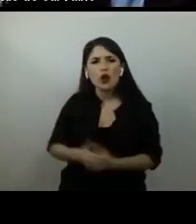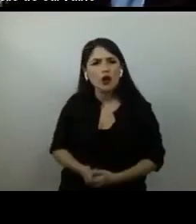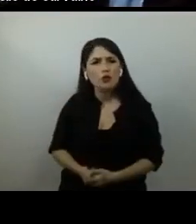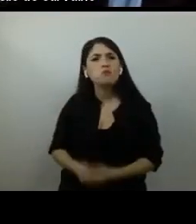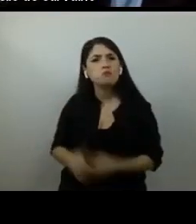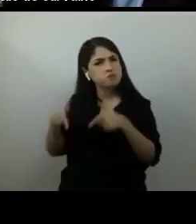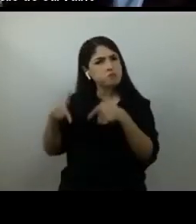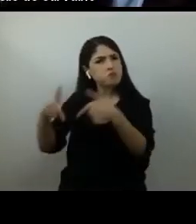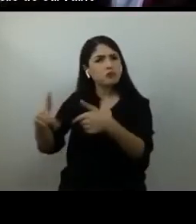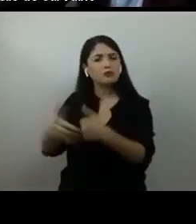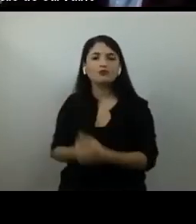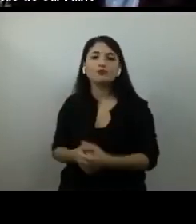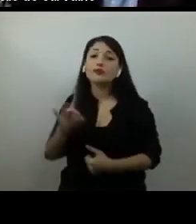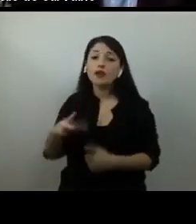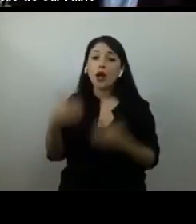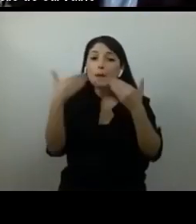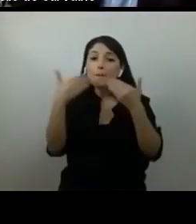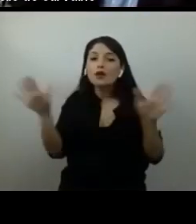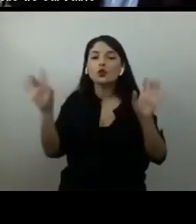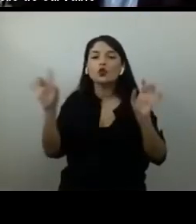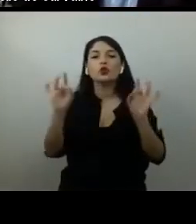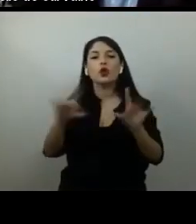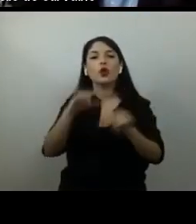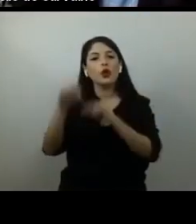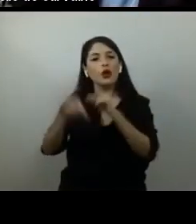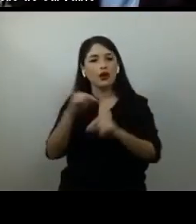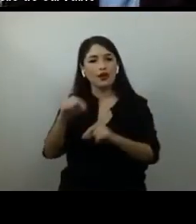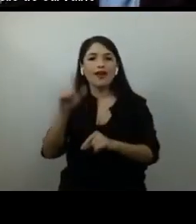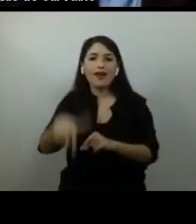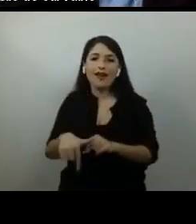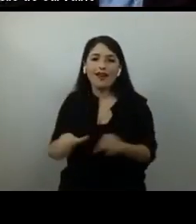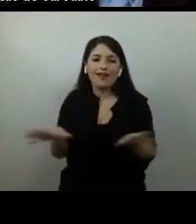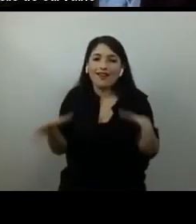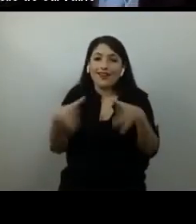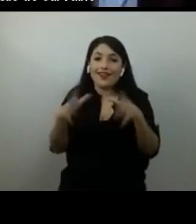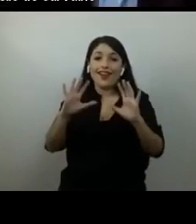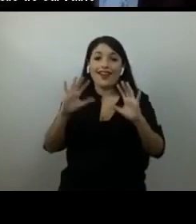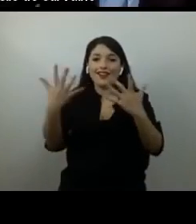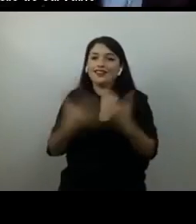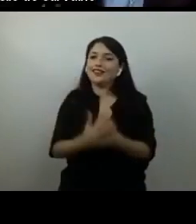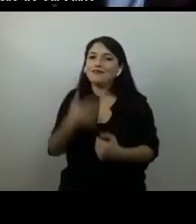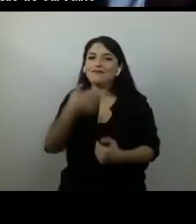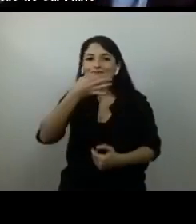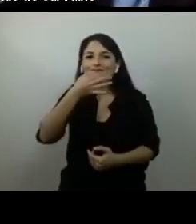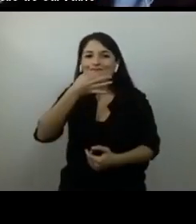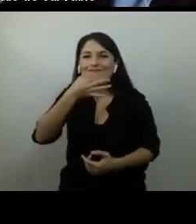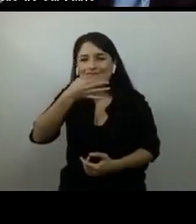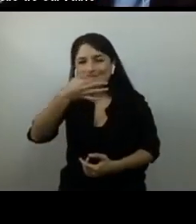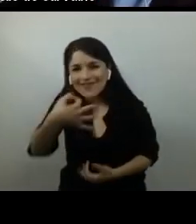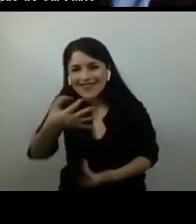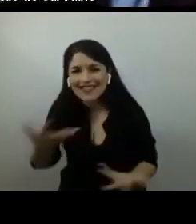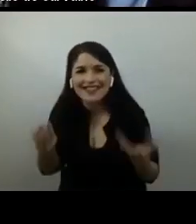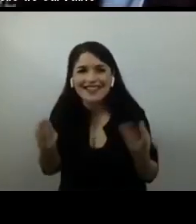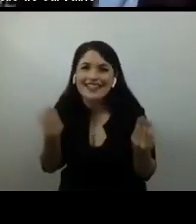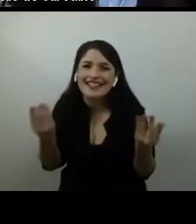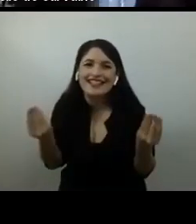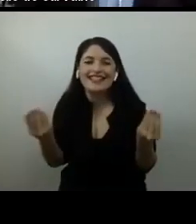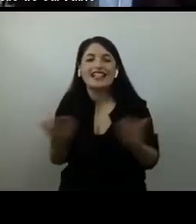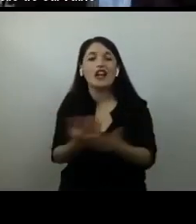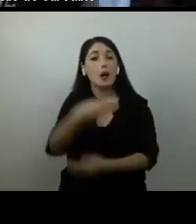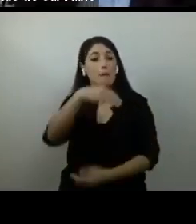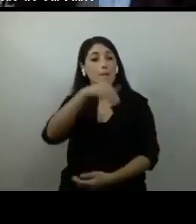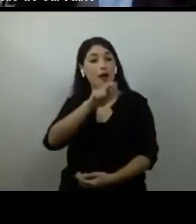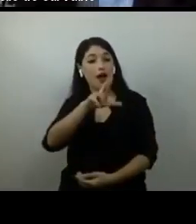abertura era só para anunciar para vocês que ia ser mais um evento do Prerro, mas eu não pude deixar de dar um pitaco, Marco. E o Marco Aurélio de Carvalho, que é o